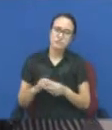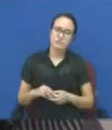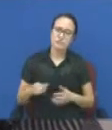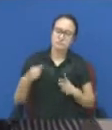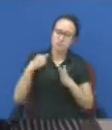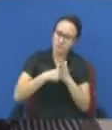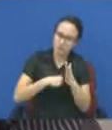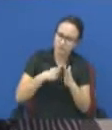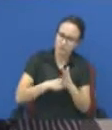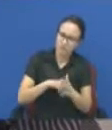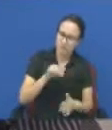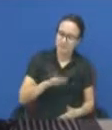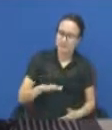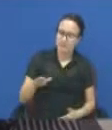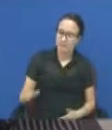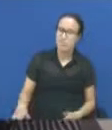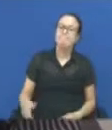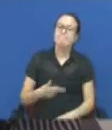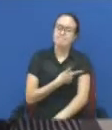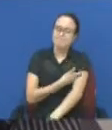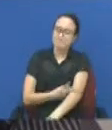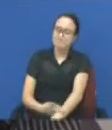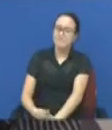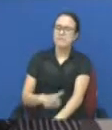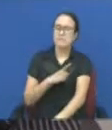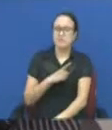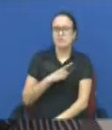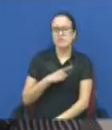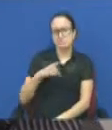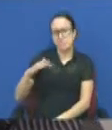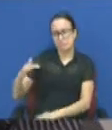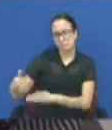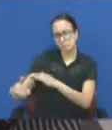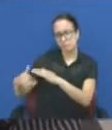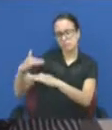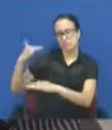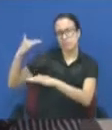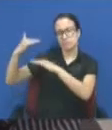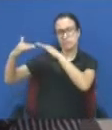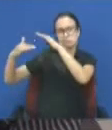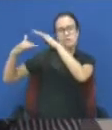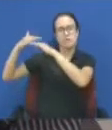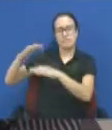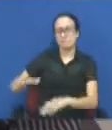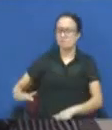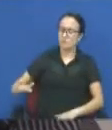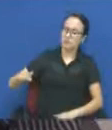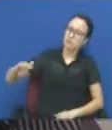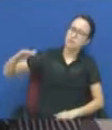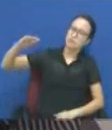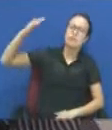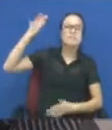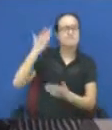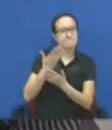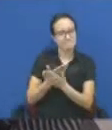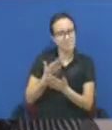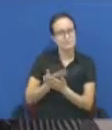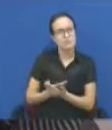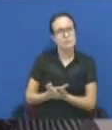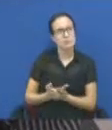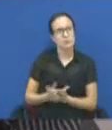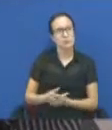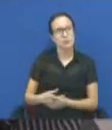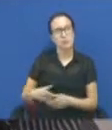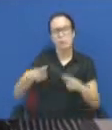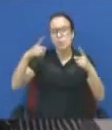fosse respeitada e tivesse condição de desenvolver, sabe, o seu crescimento estudando. O lugar de criança